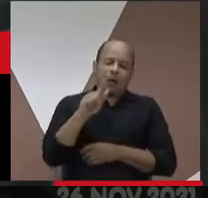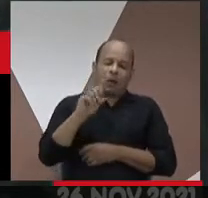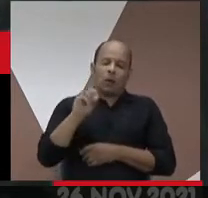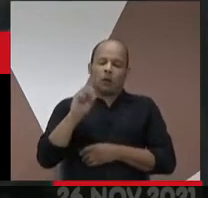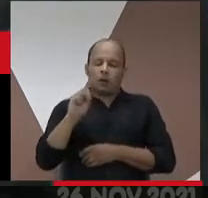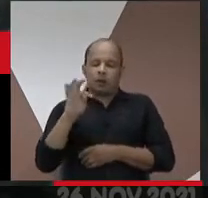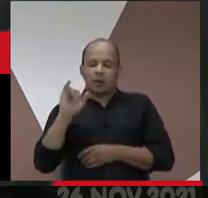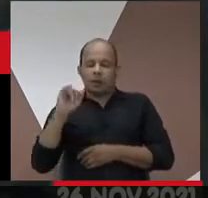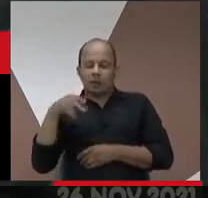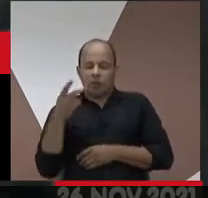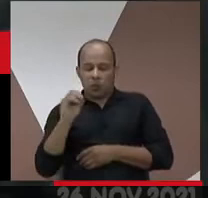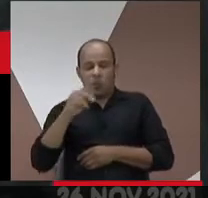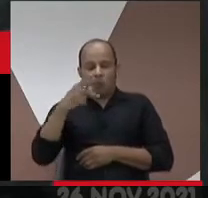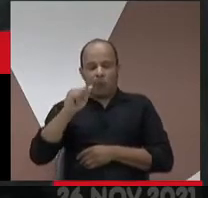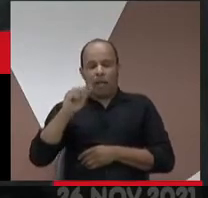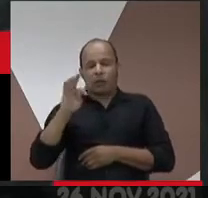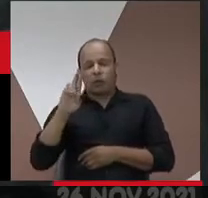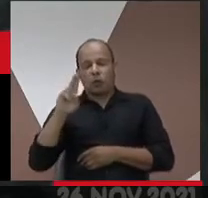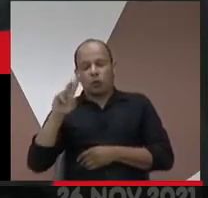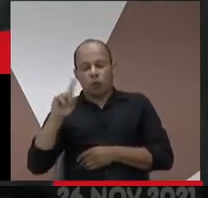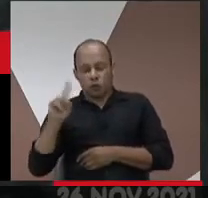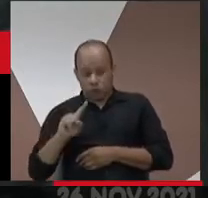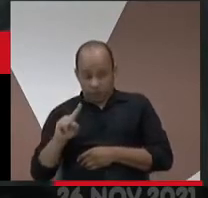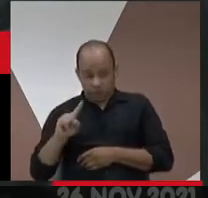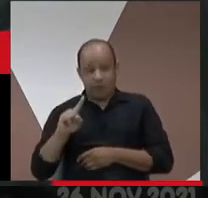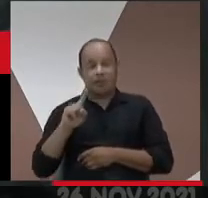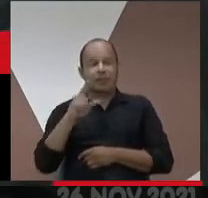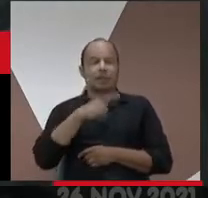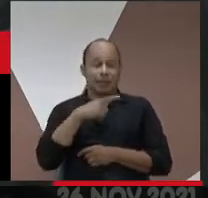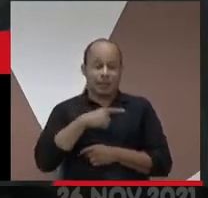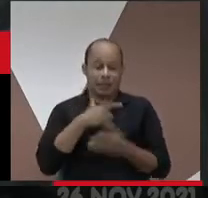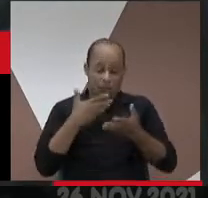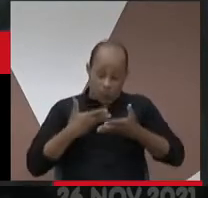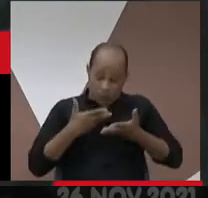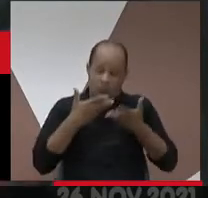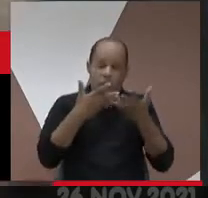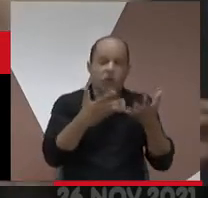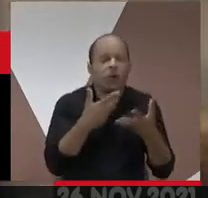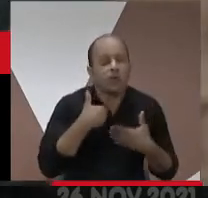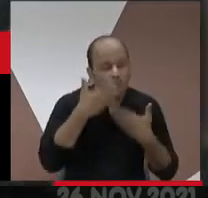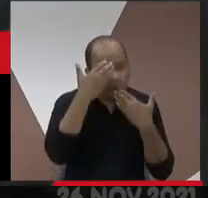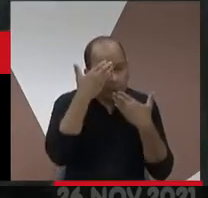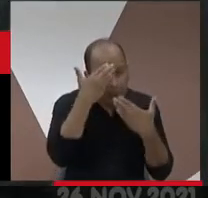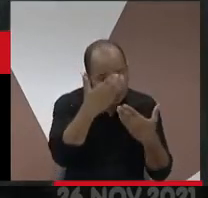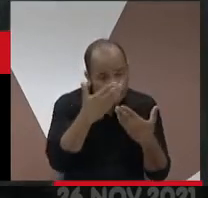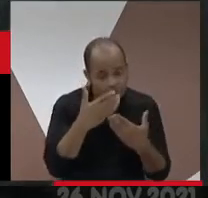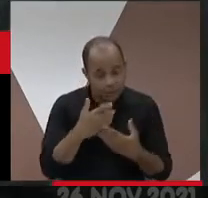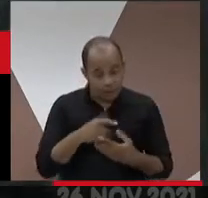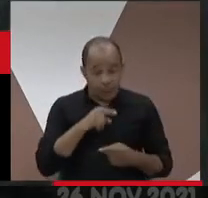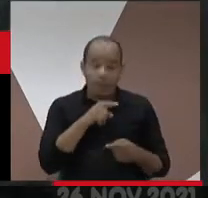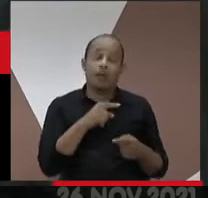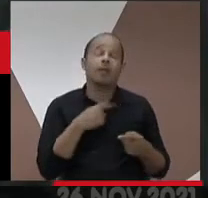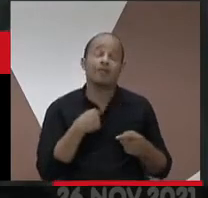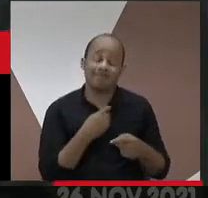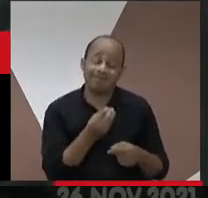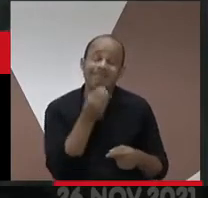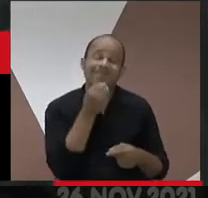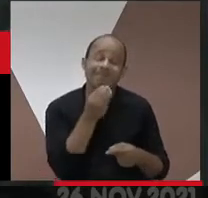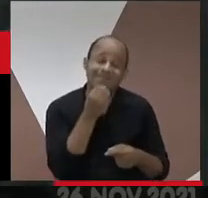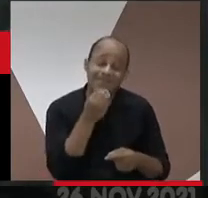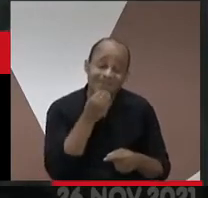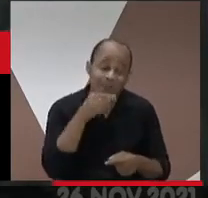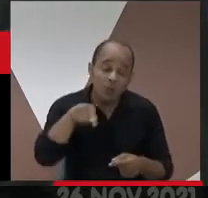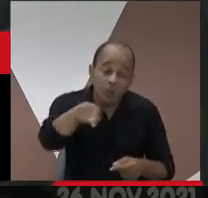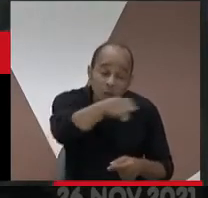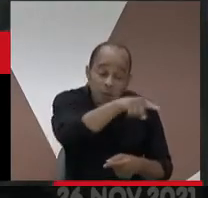aqui hoje para fazer essa manifestação, na expectativa de que essa casa, o Poder Legislativo Estadual,